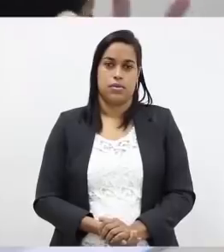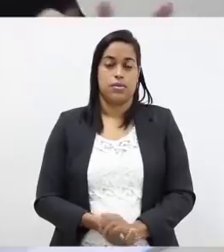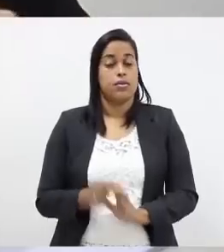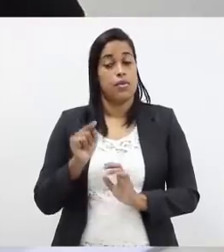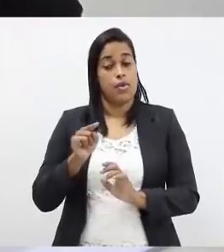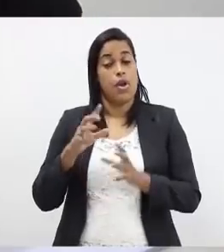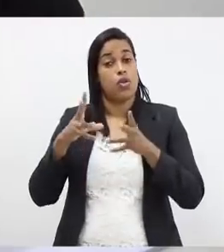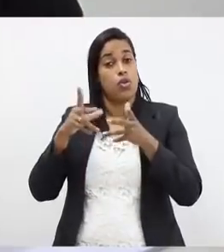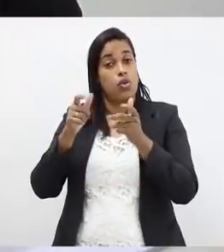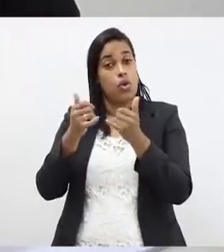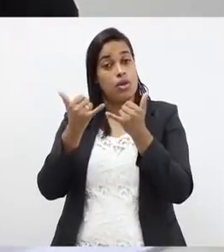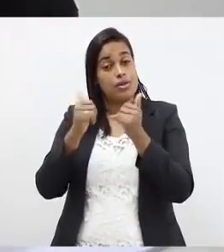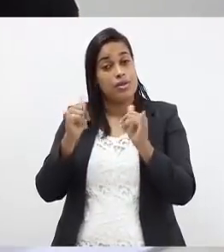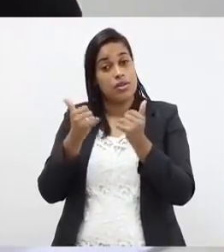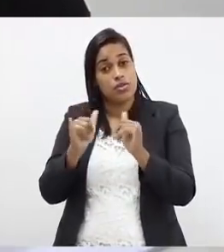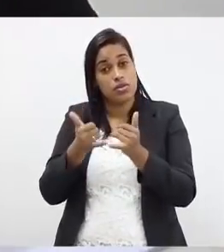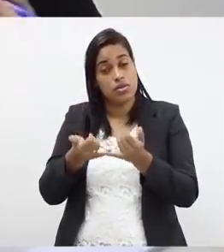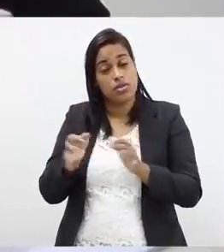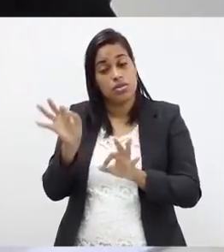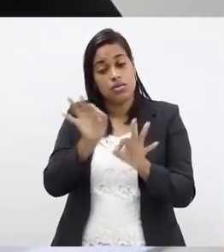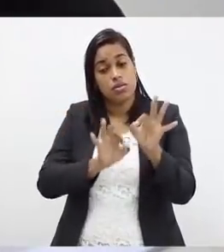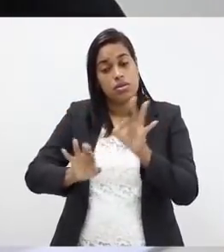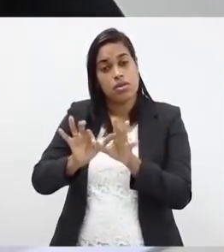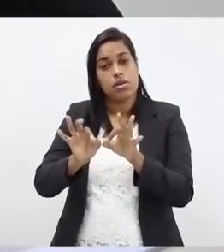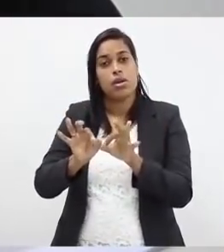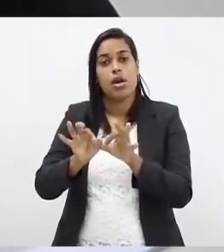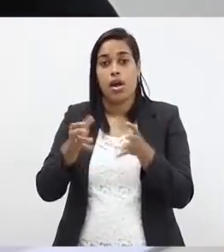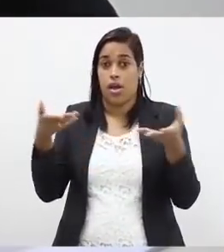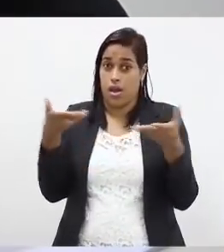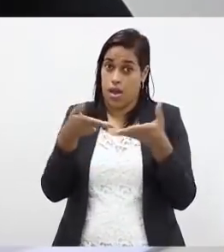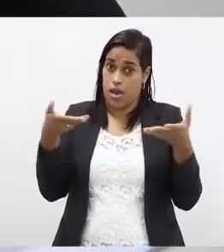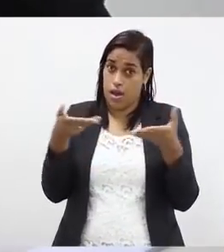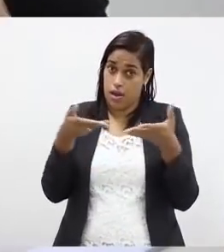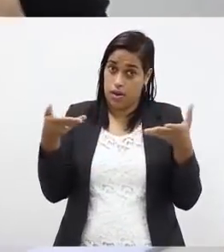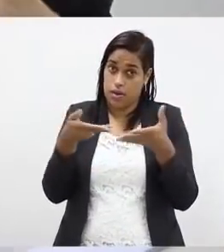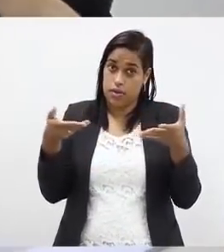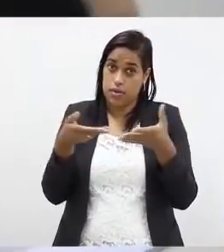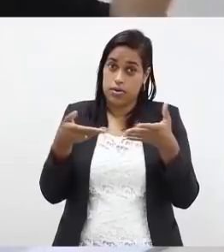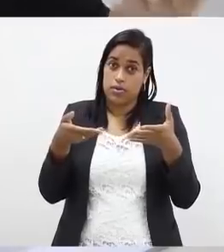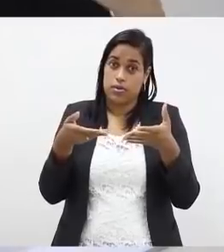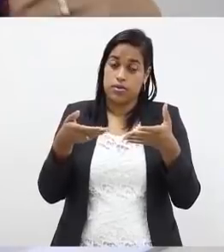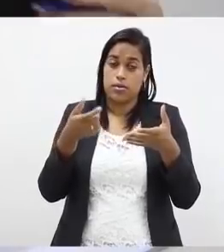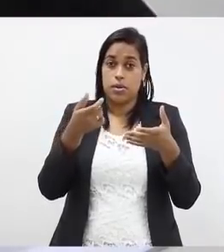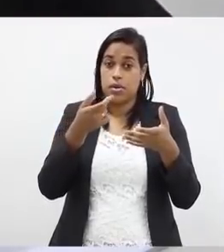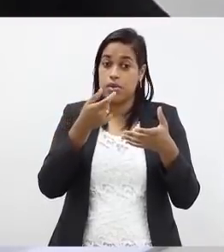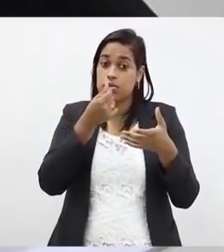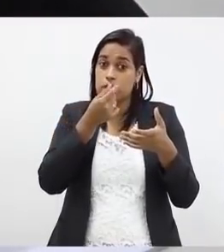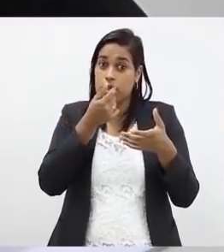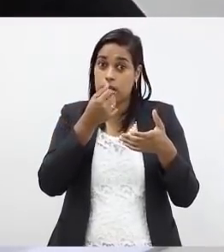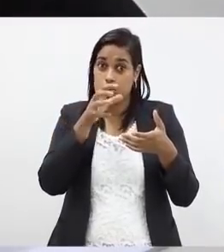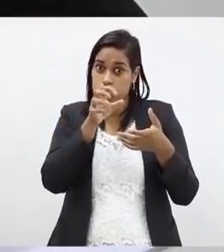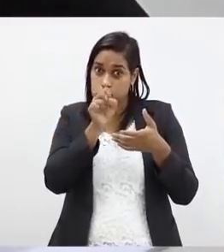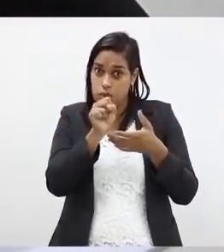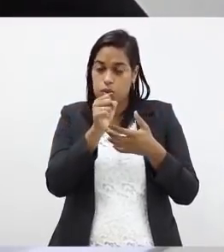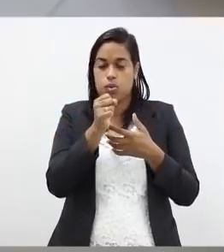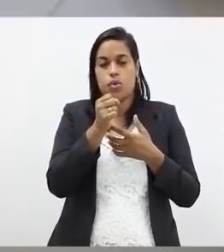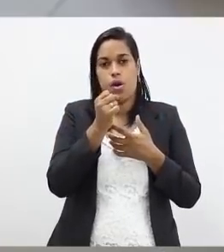Estão aí todas as linhas de construção da minha peça. Agora você pode pegar uma caneta mais escura ou o lápis mais